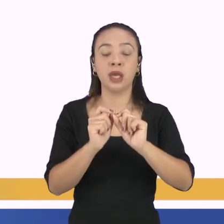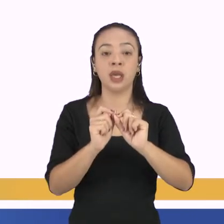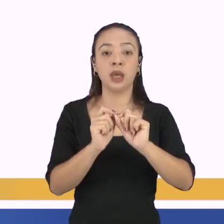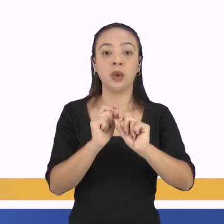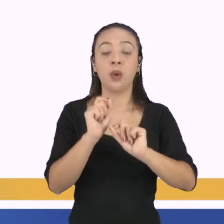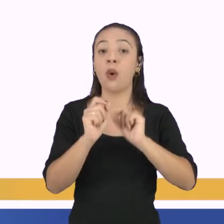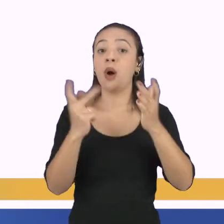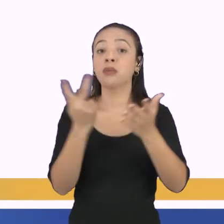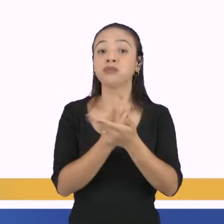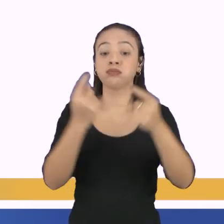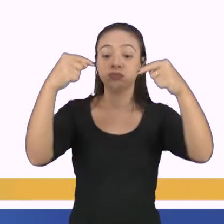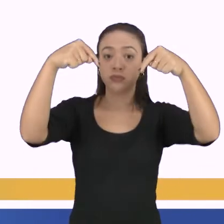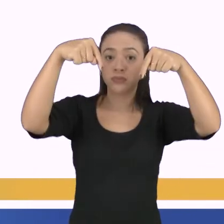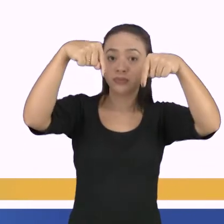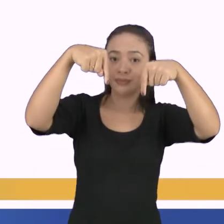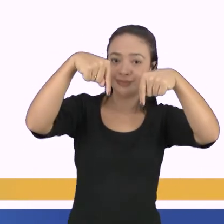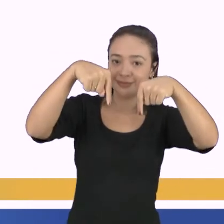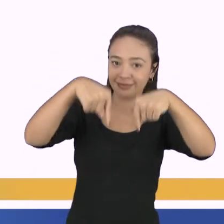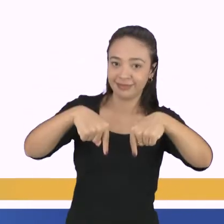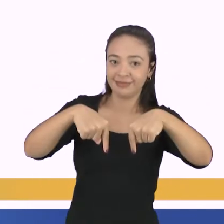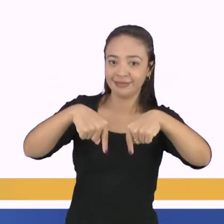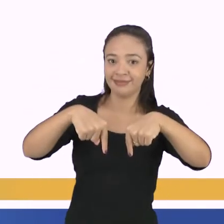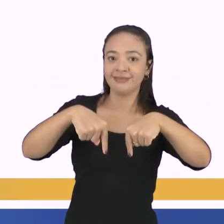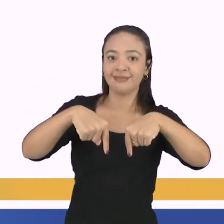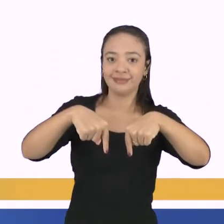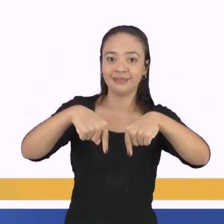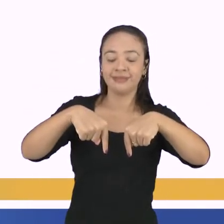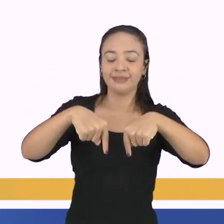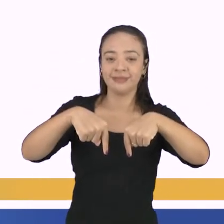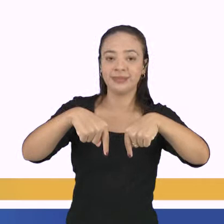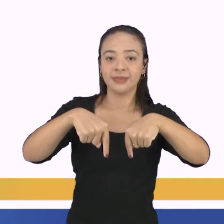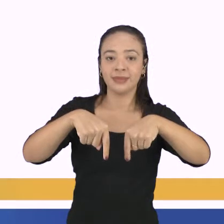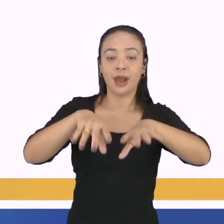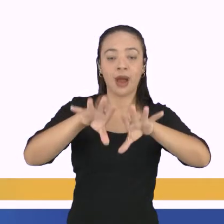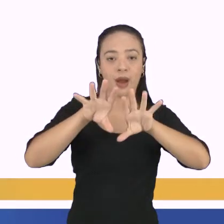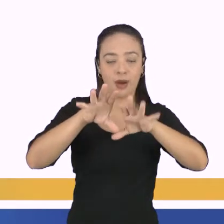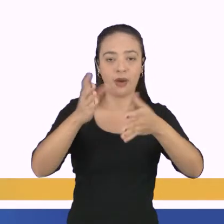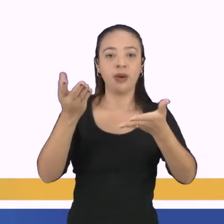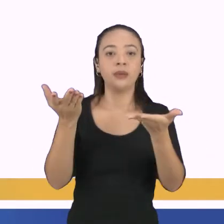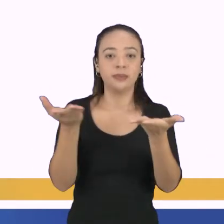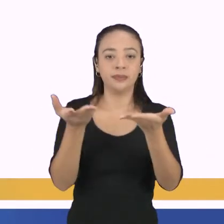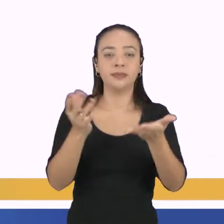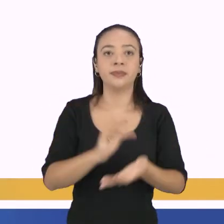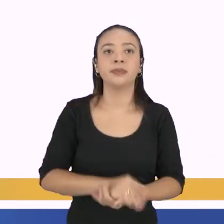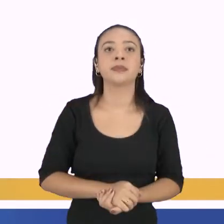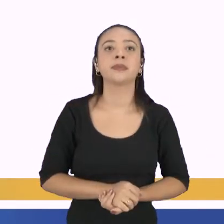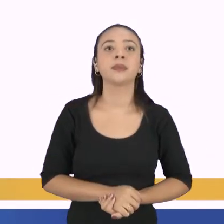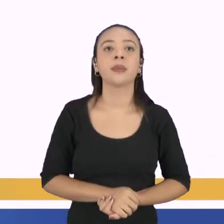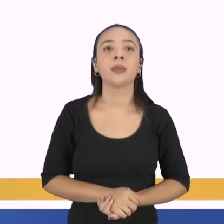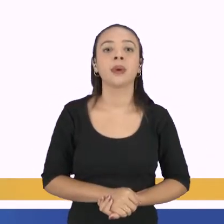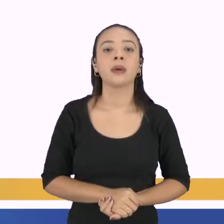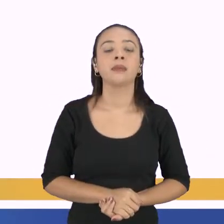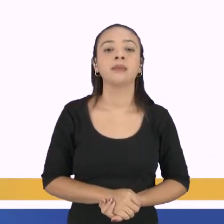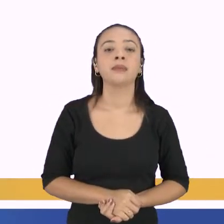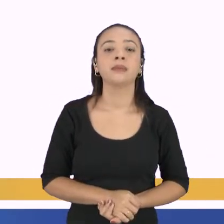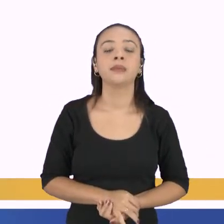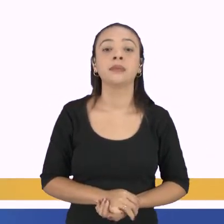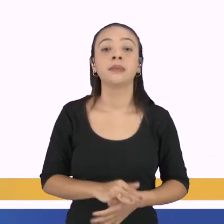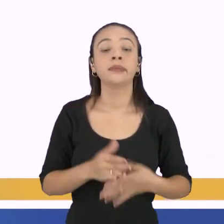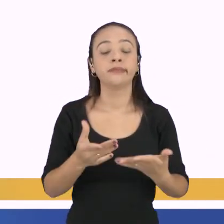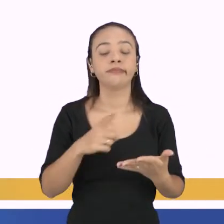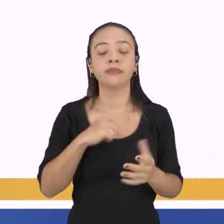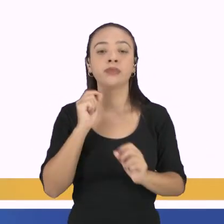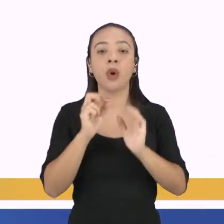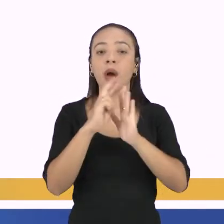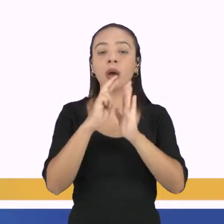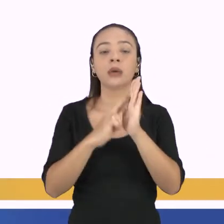caso, né, para baixo, ou seja, indicando que os denominadores são maiores que os numeradores. Então aqui você tem a famosa